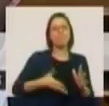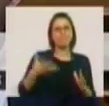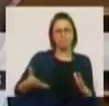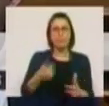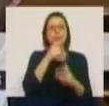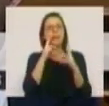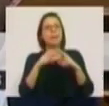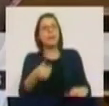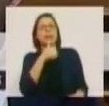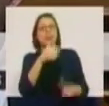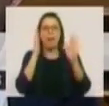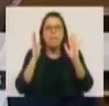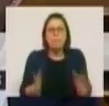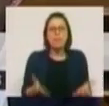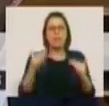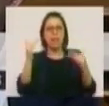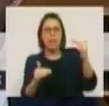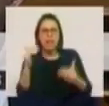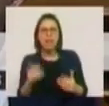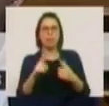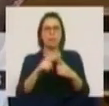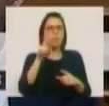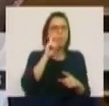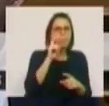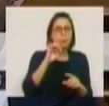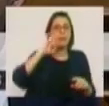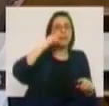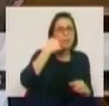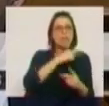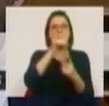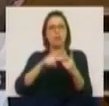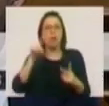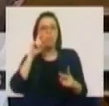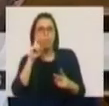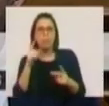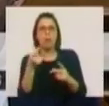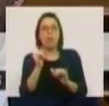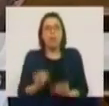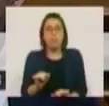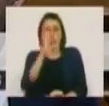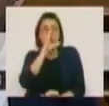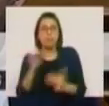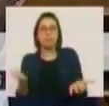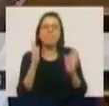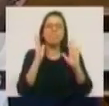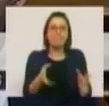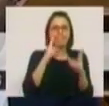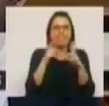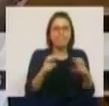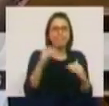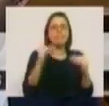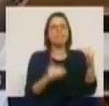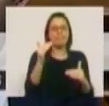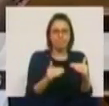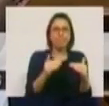para encontrar. É preciso encontrar equilíbrio entre proteção dos lesados e proteção do erário público. É preciso encontrar